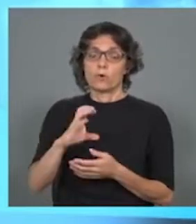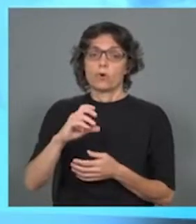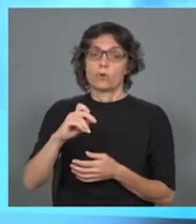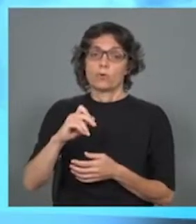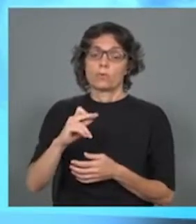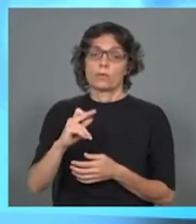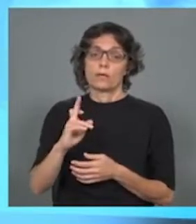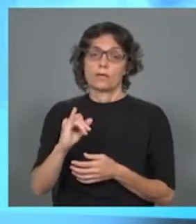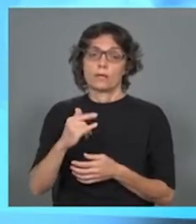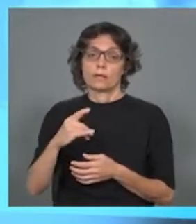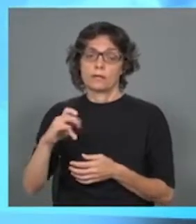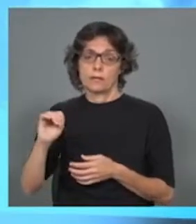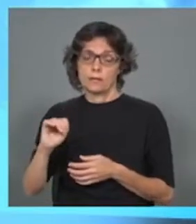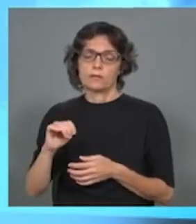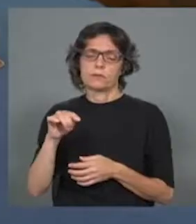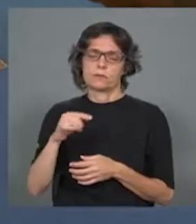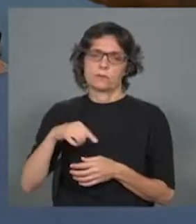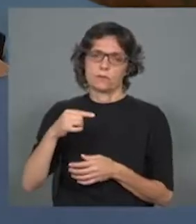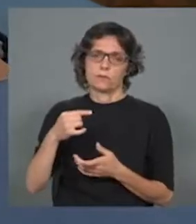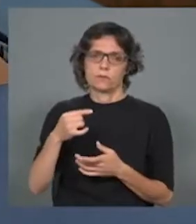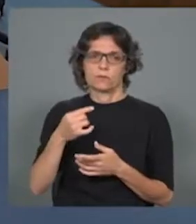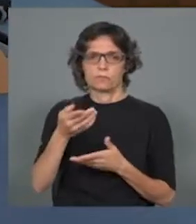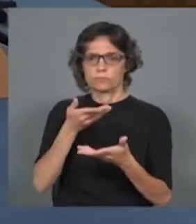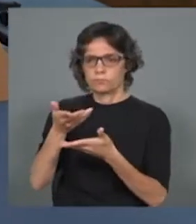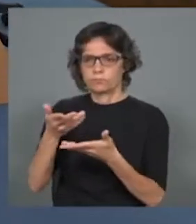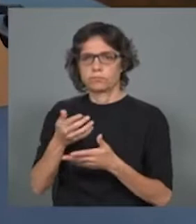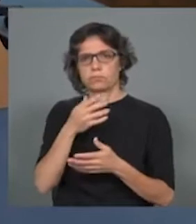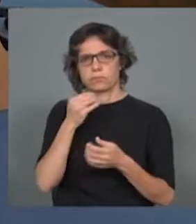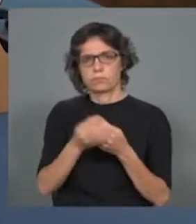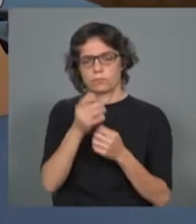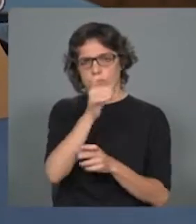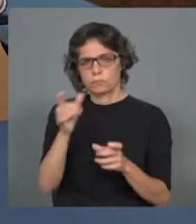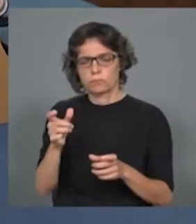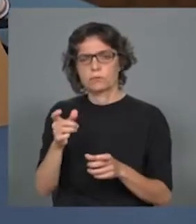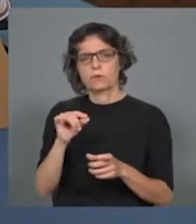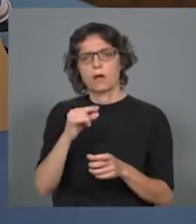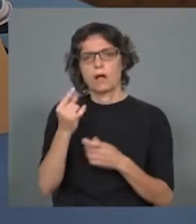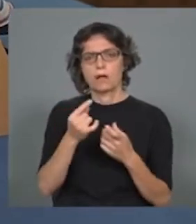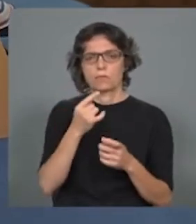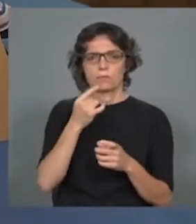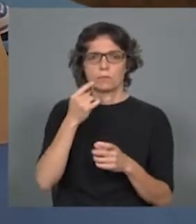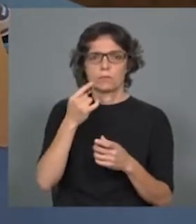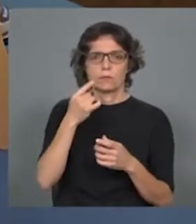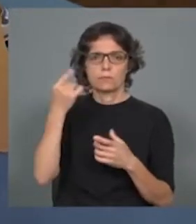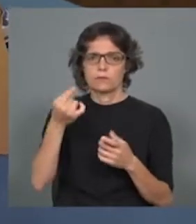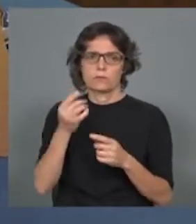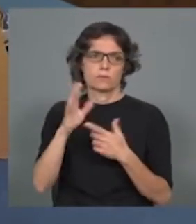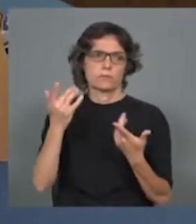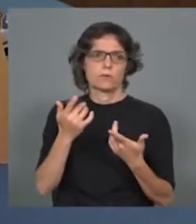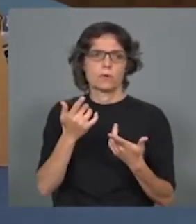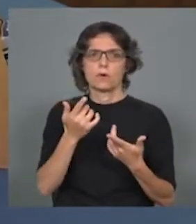diocesanas, temos muita intervenção com idosos, mesmo outras mais típicas, desde os apoios domiciliários